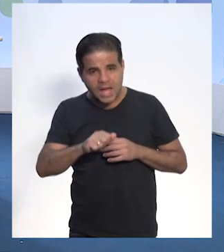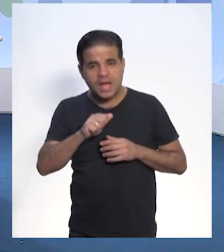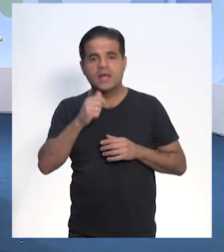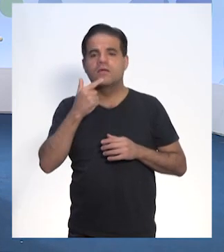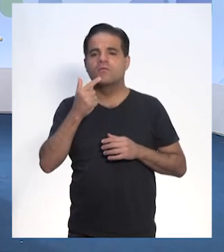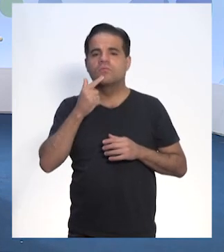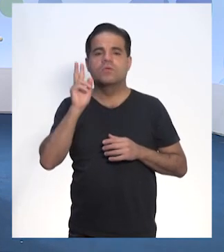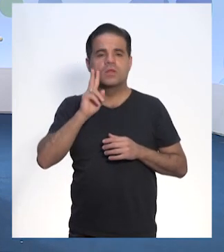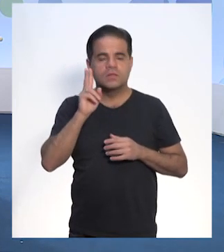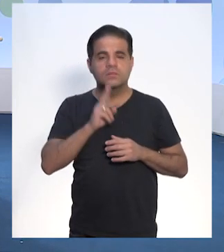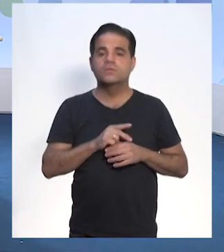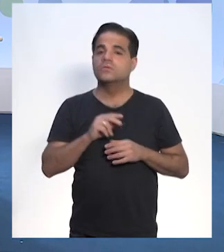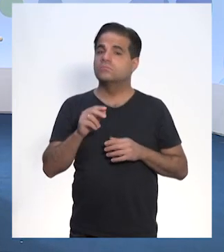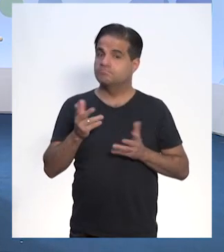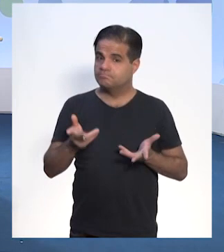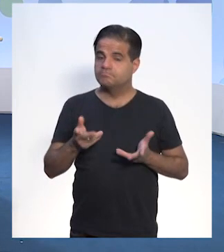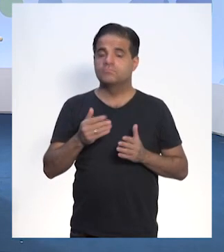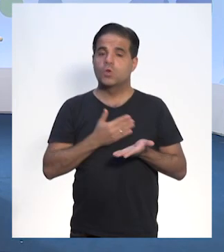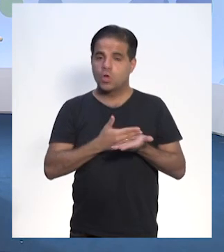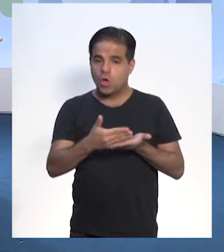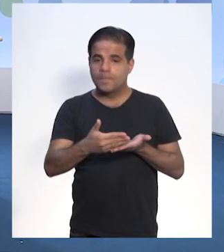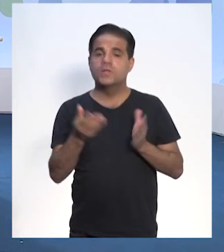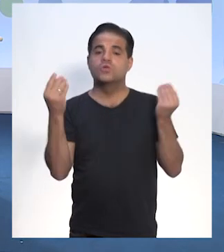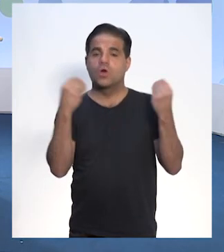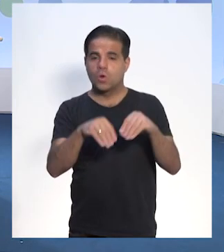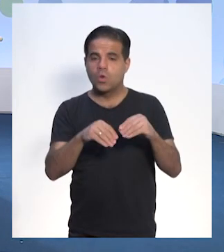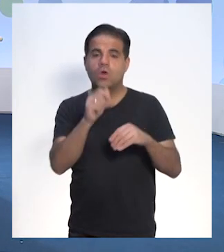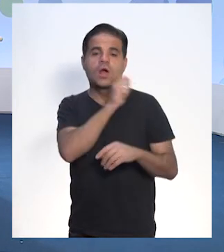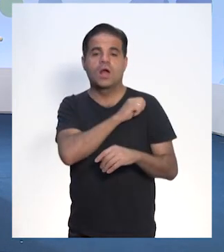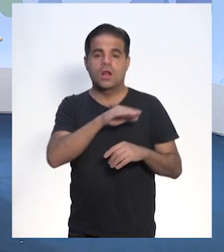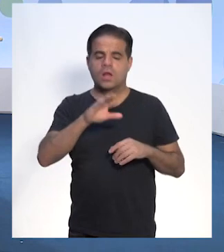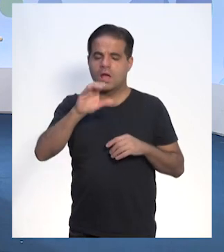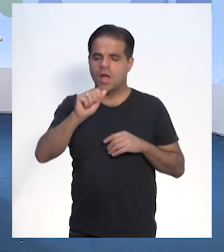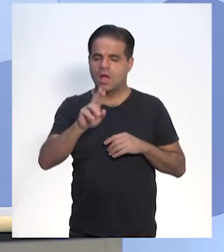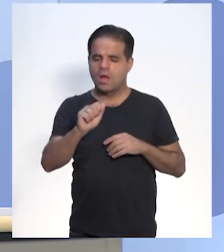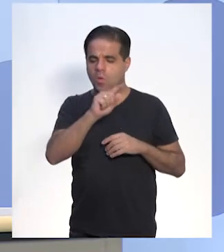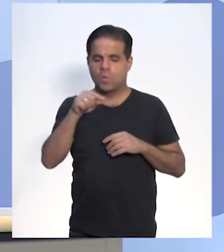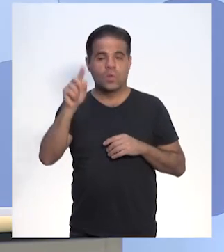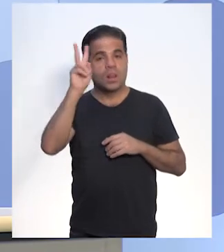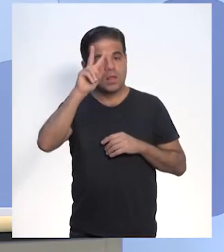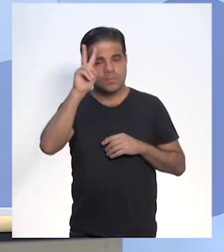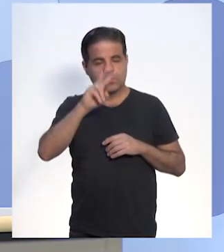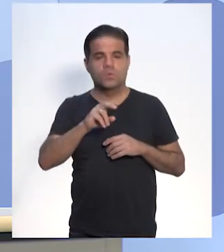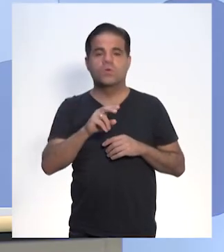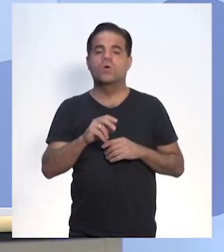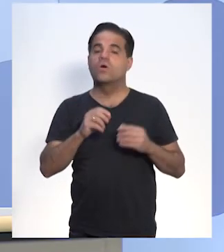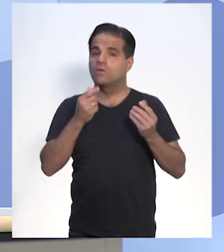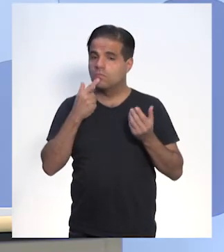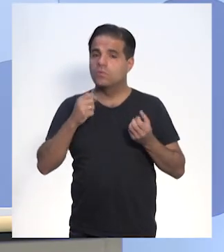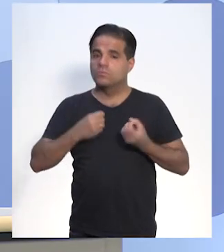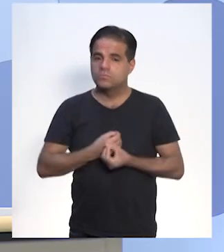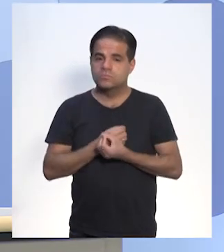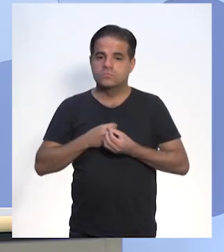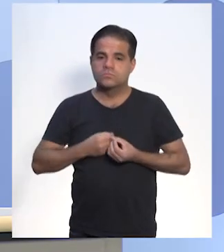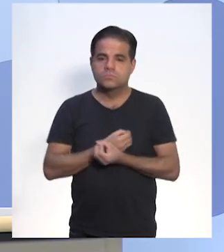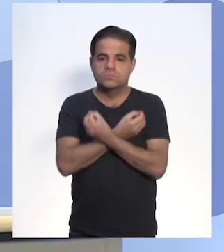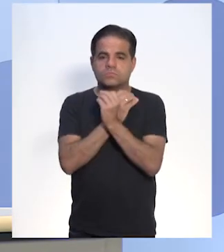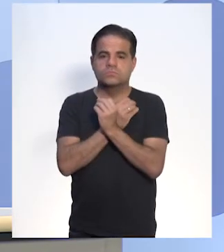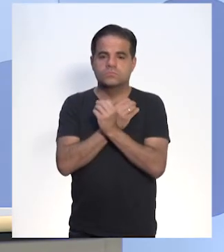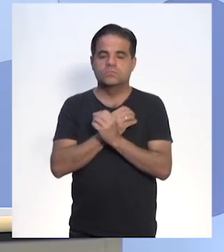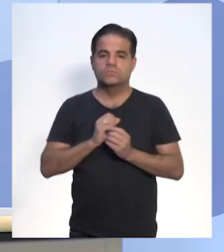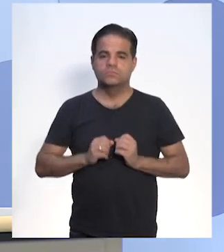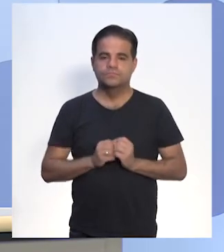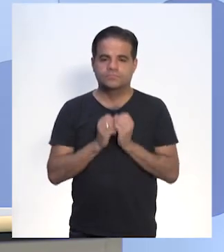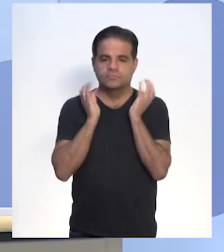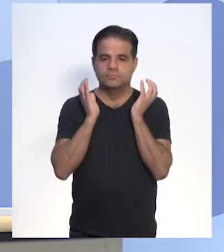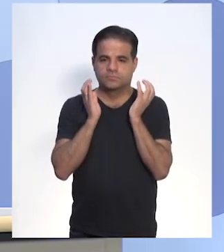Hamlet. Lá no comecinho colocou. Aluno Cauã, Romeu e Julieta de Shakespeare. Até rimos que escrevi errado. Sei